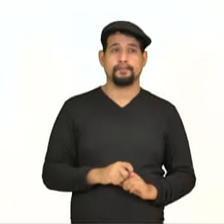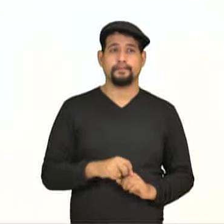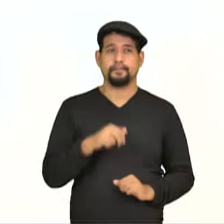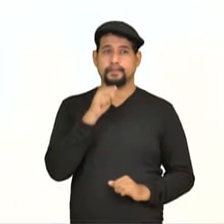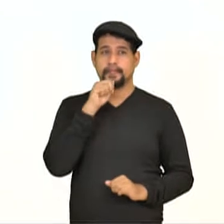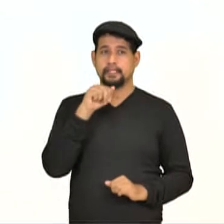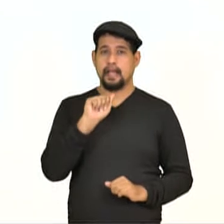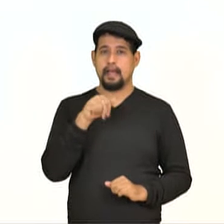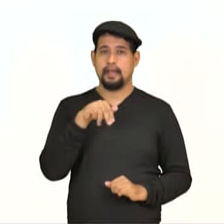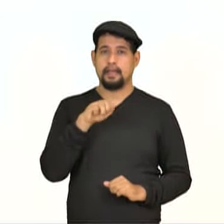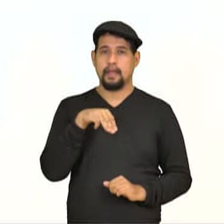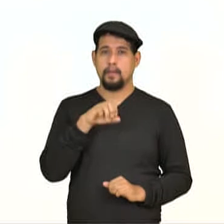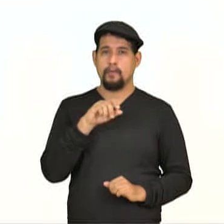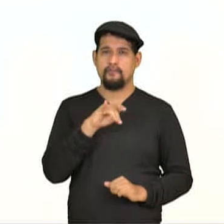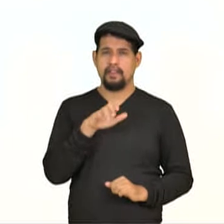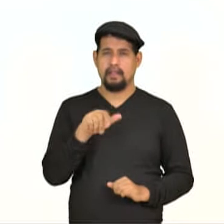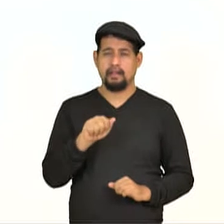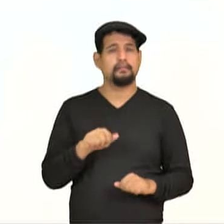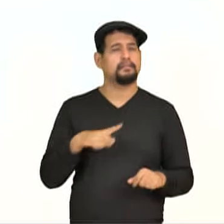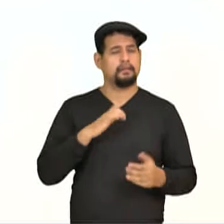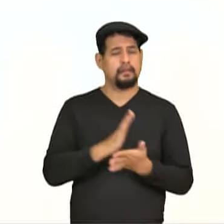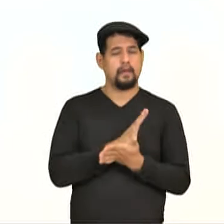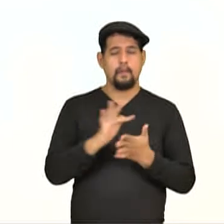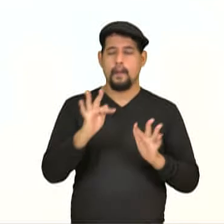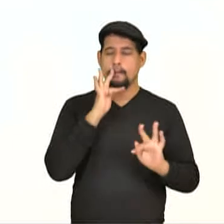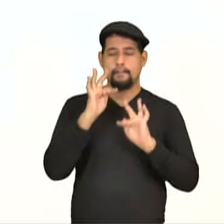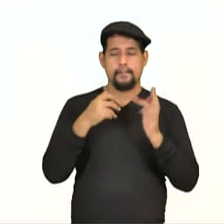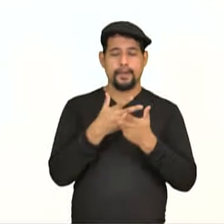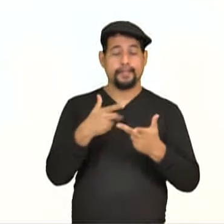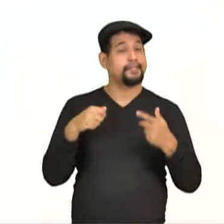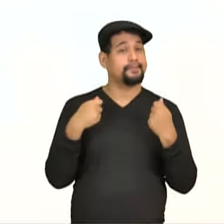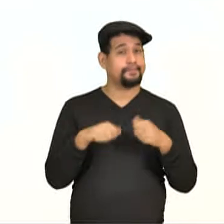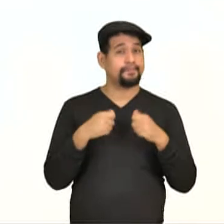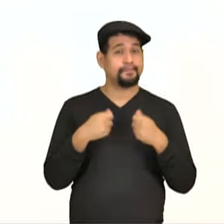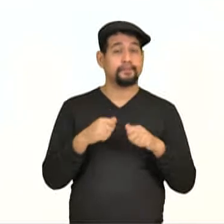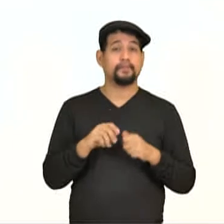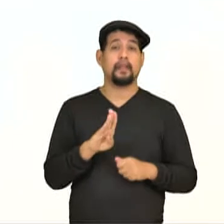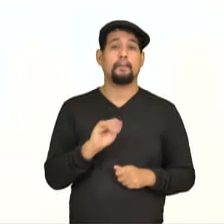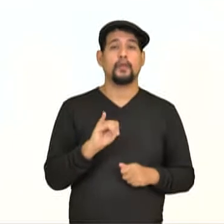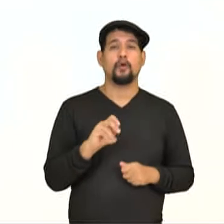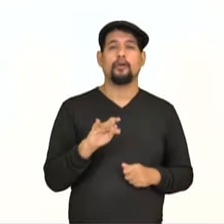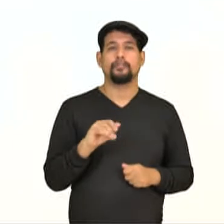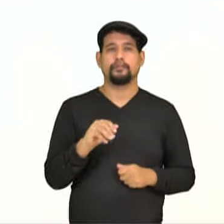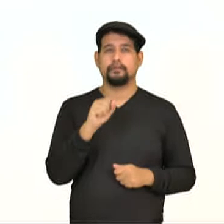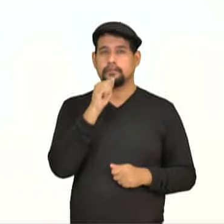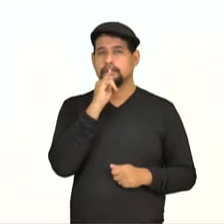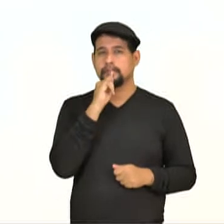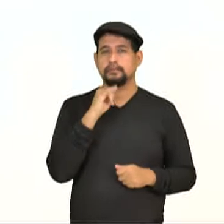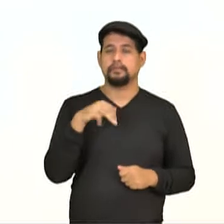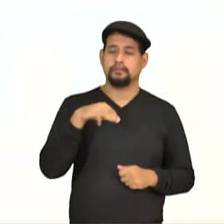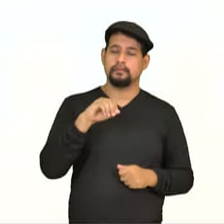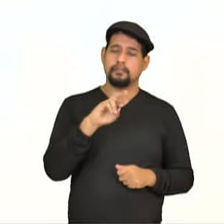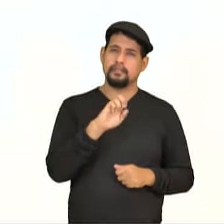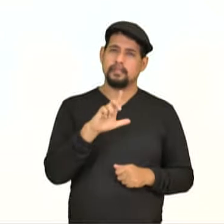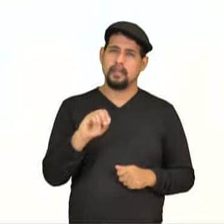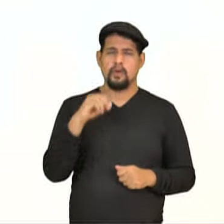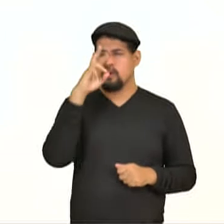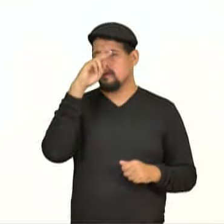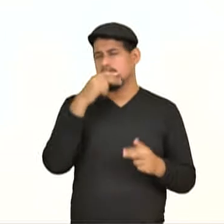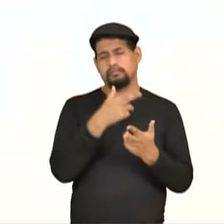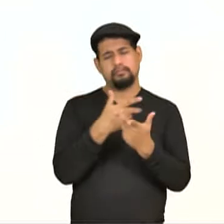que é pelo vento. Existem plantas que dependem dos agentes bióticos, como morcego,